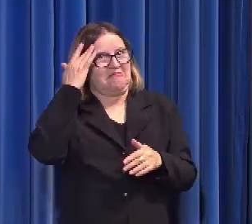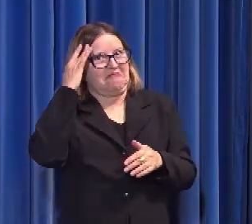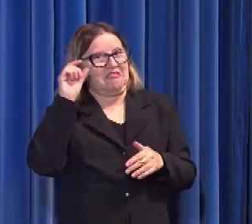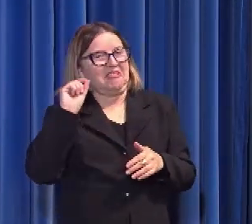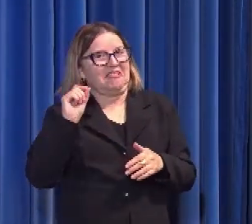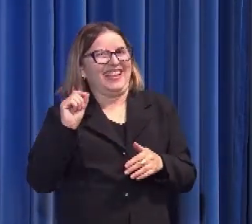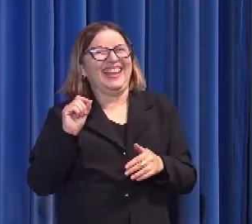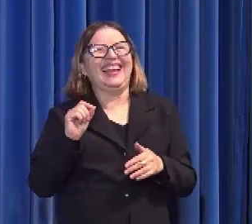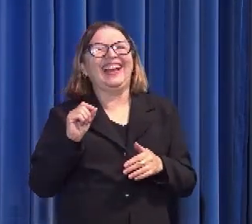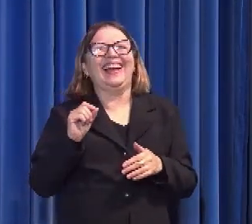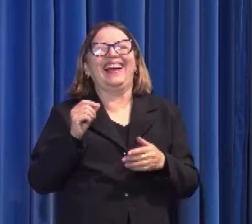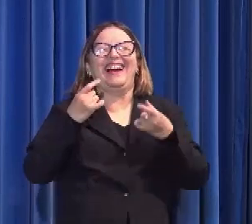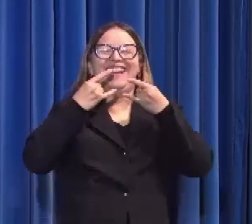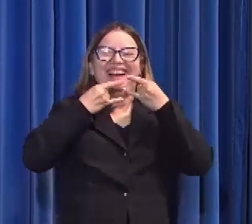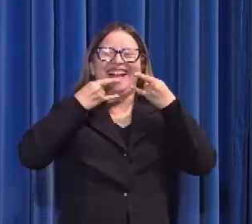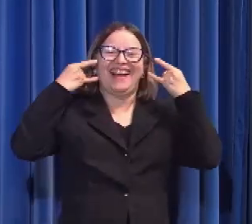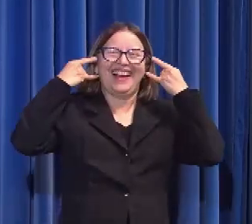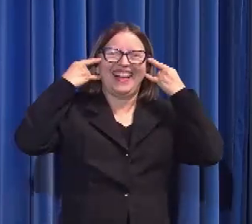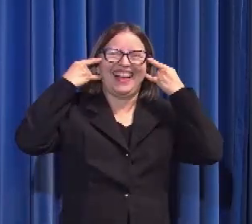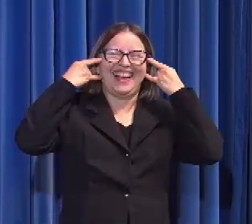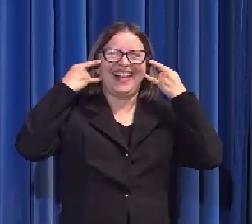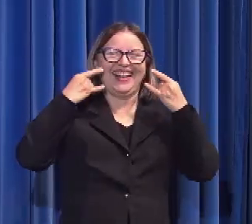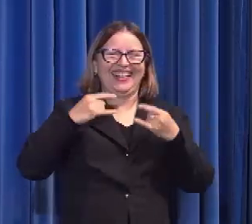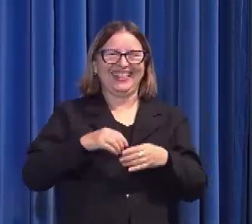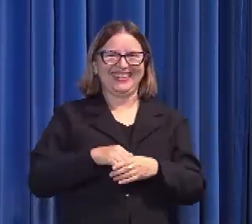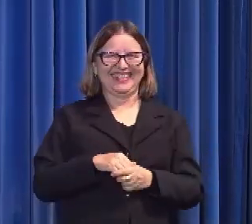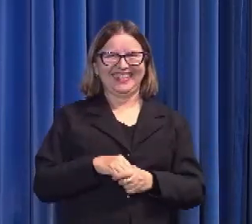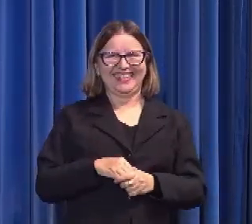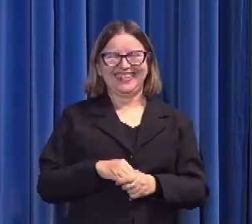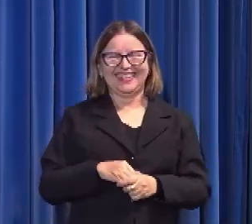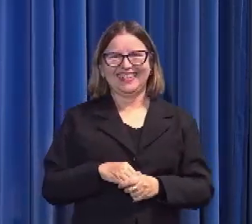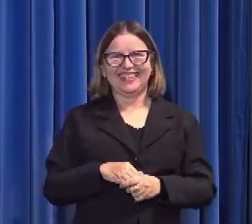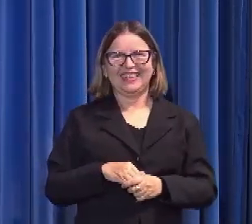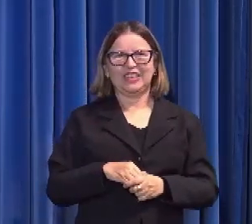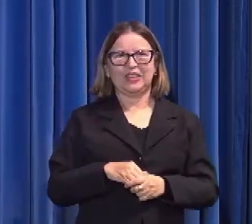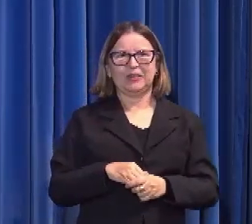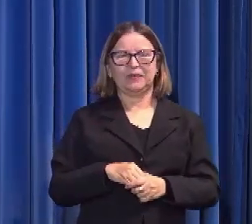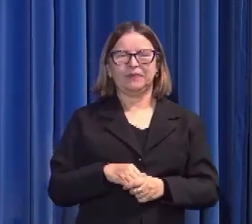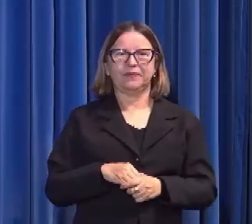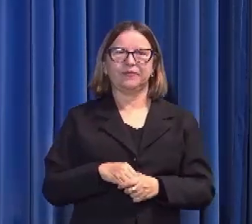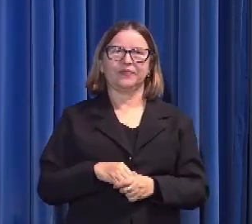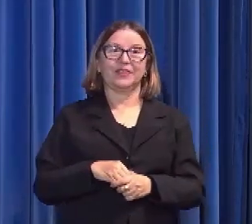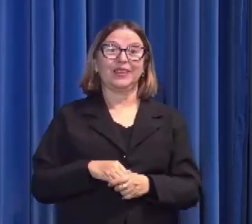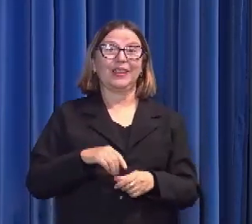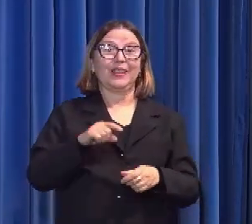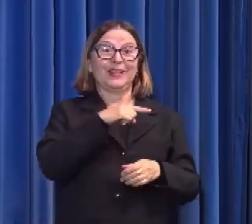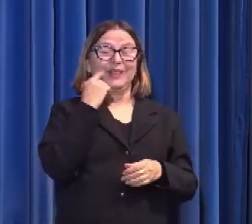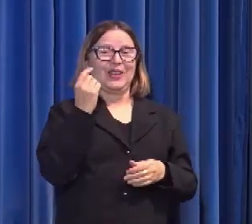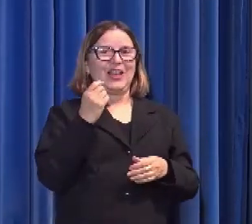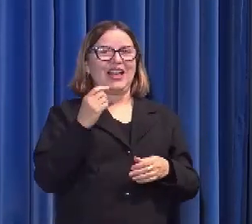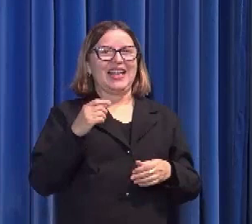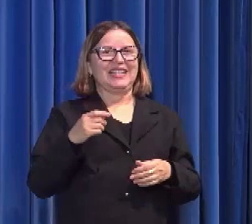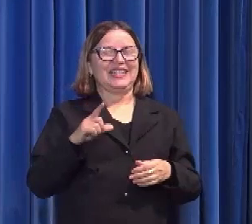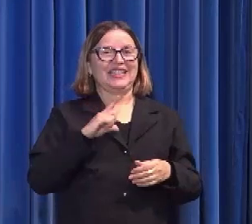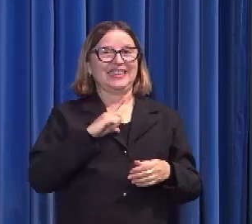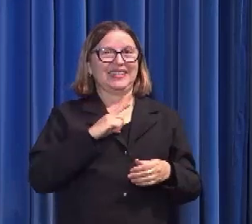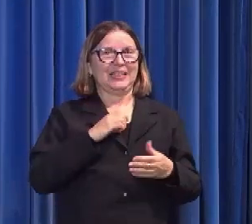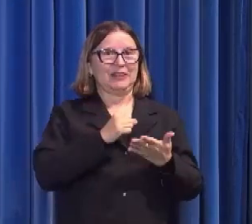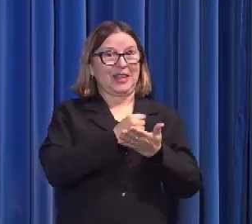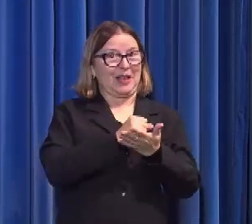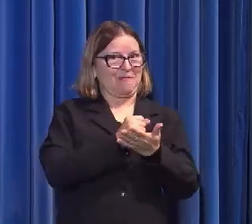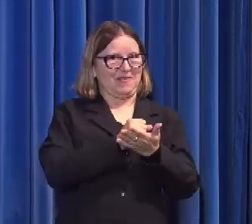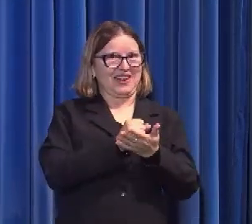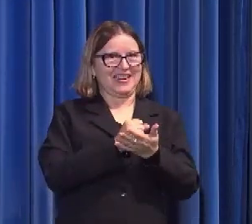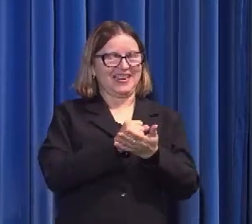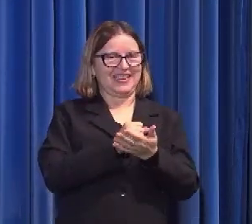que tá com a boca tapada e nós trazemos as marcas do discipulado de Cristo em nosso modo